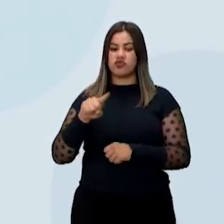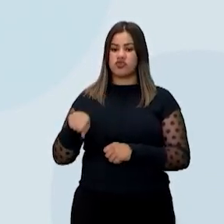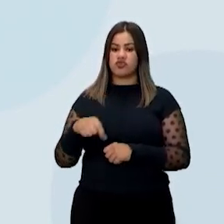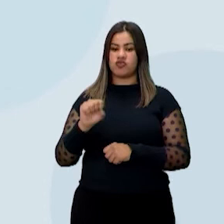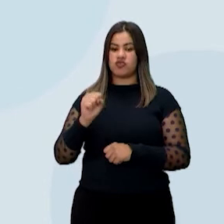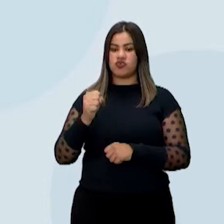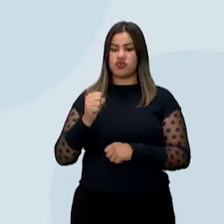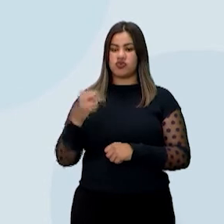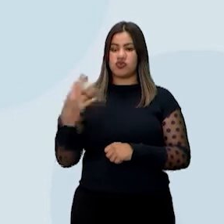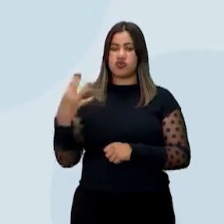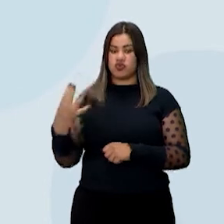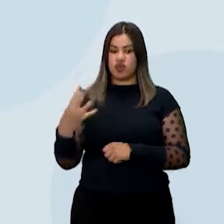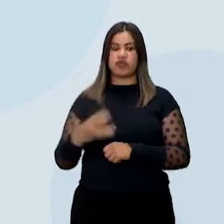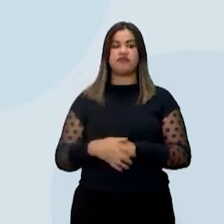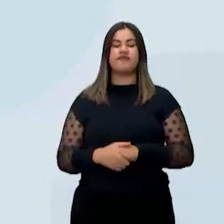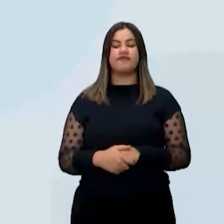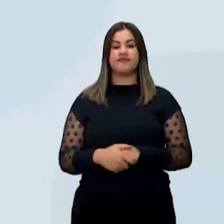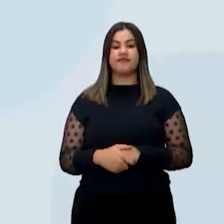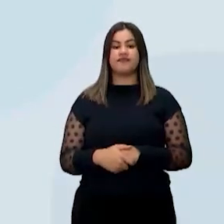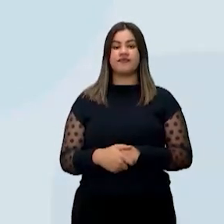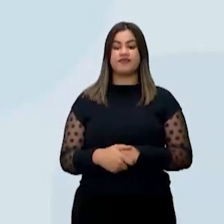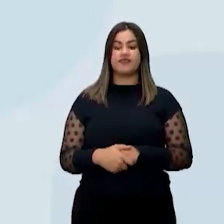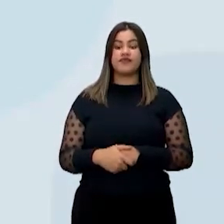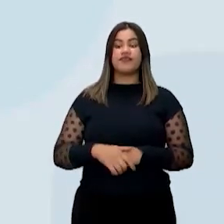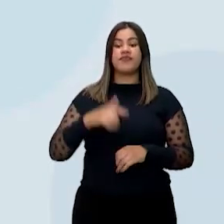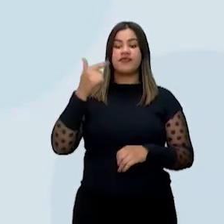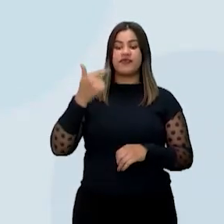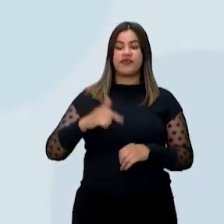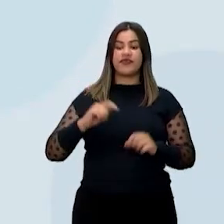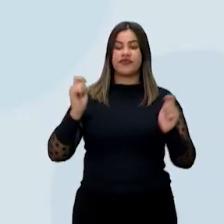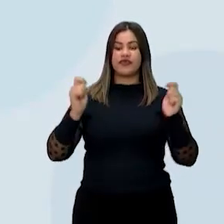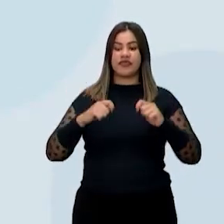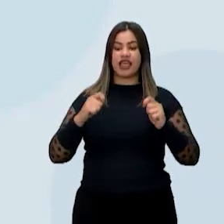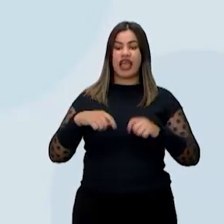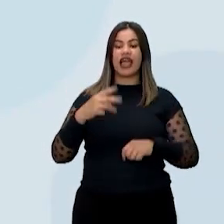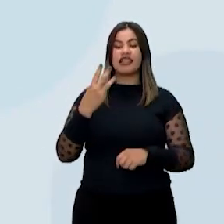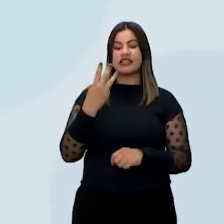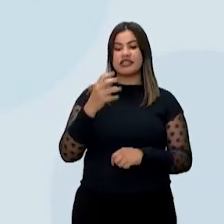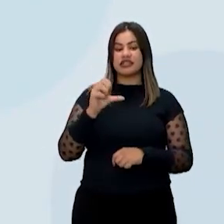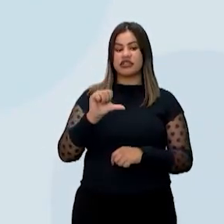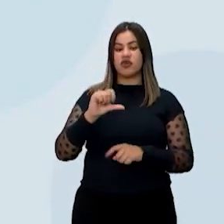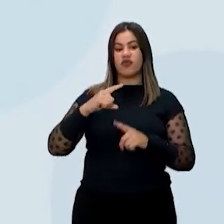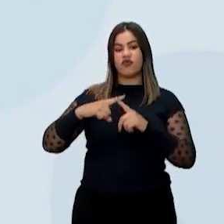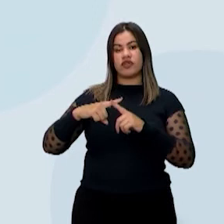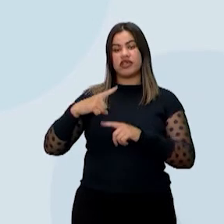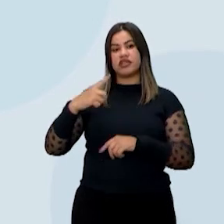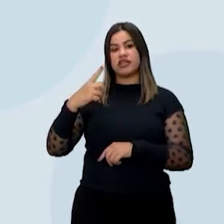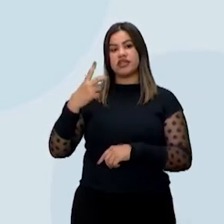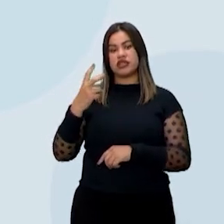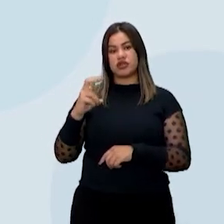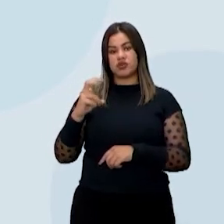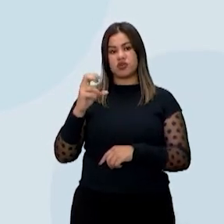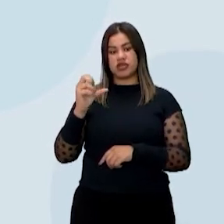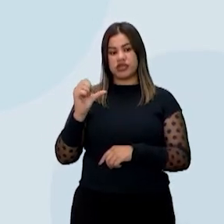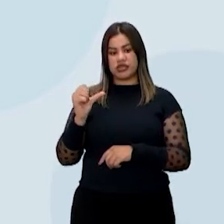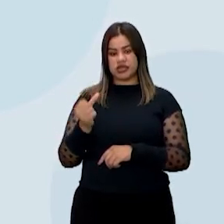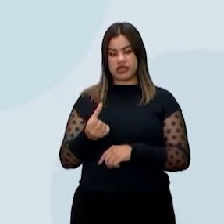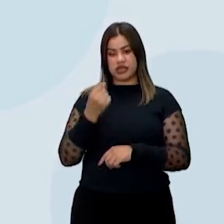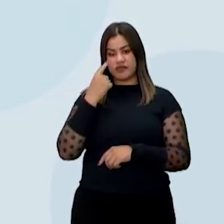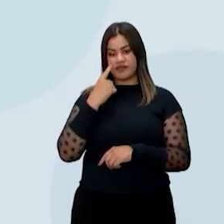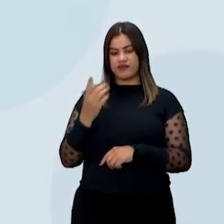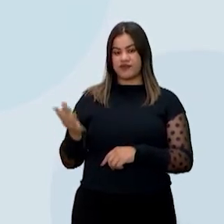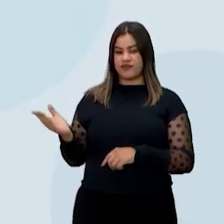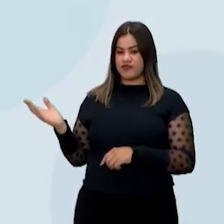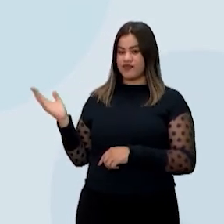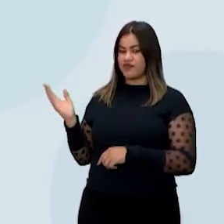21,84. A outra maneira era fazer 39 vezes 56 centavos. Eu vou subir a resposta aqui para